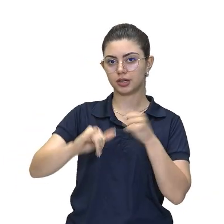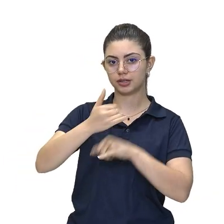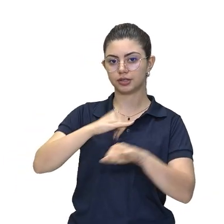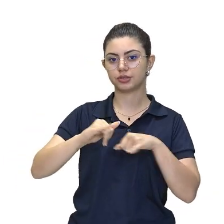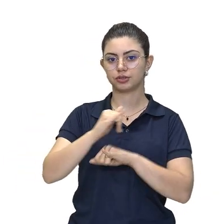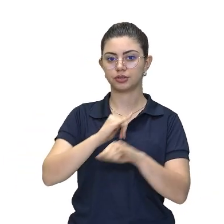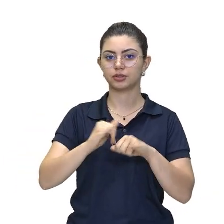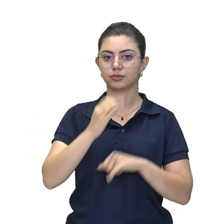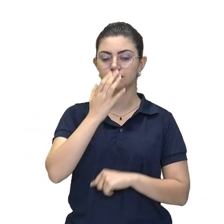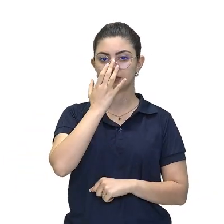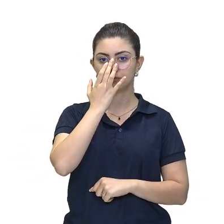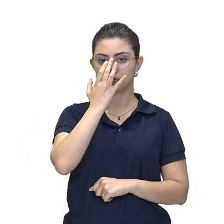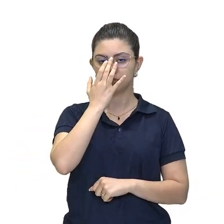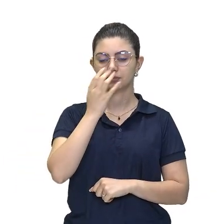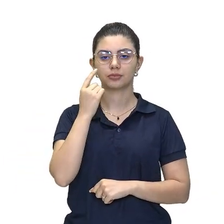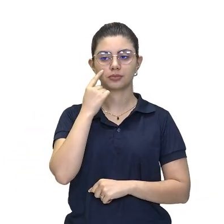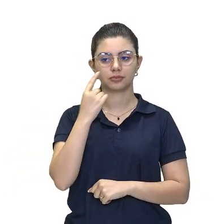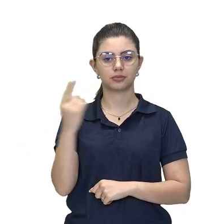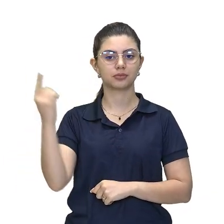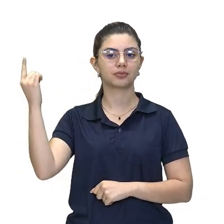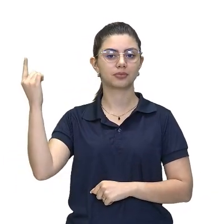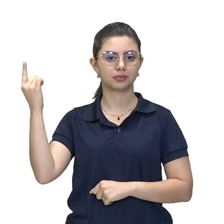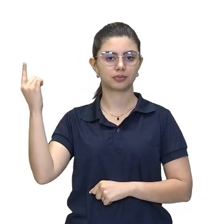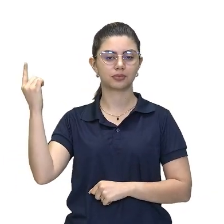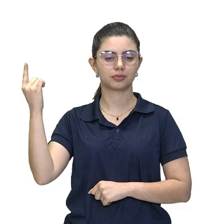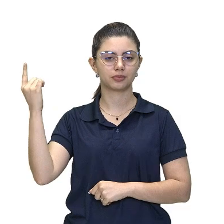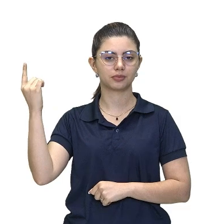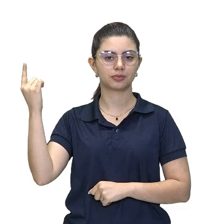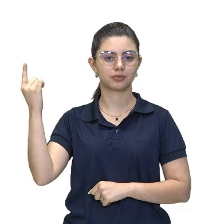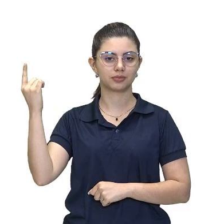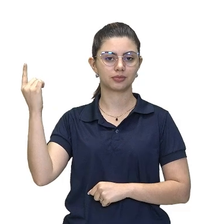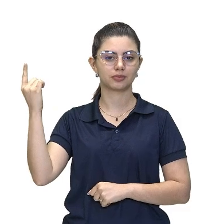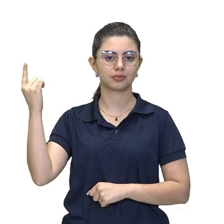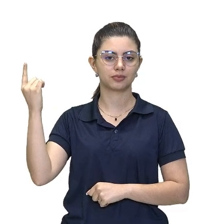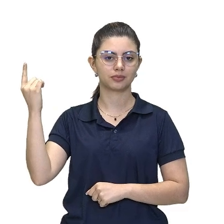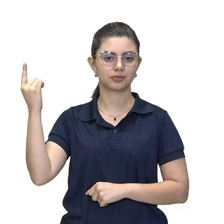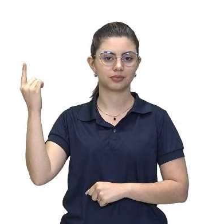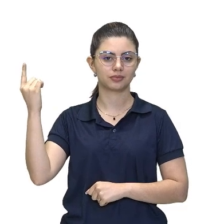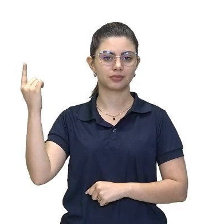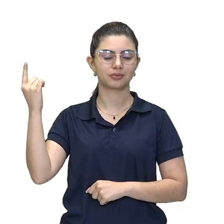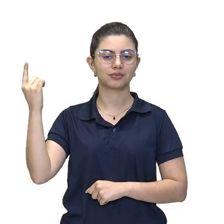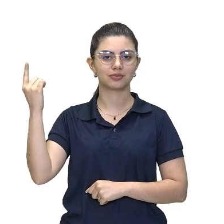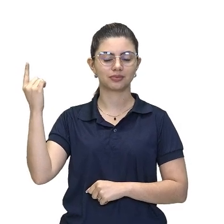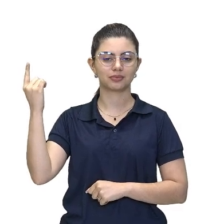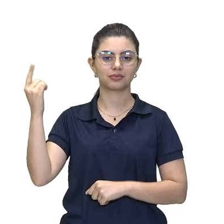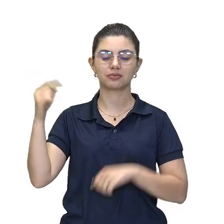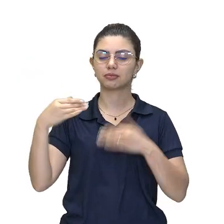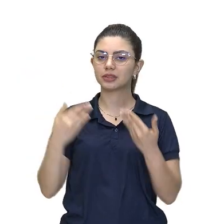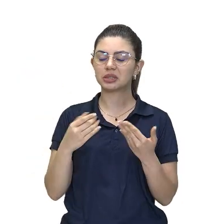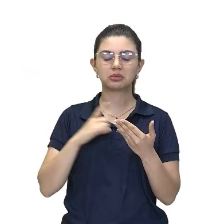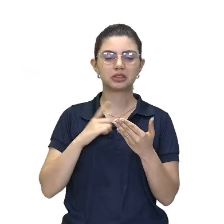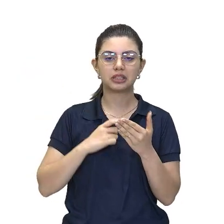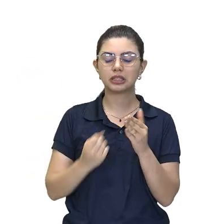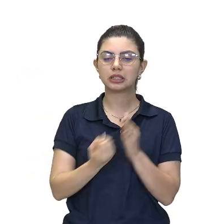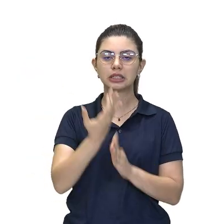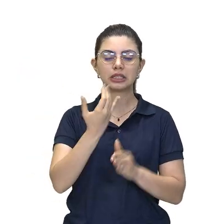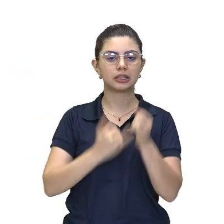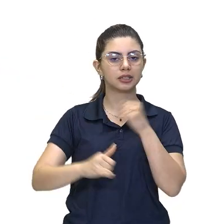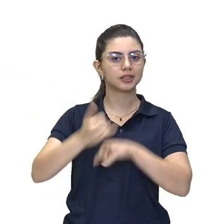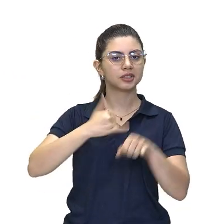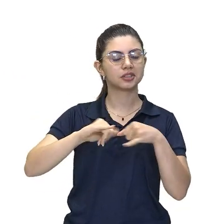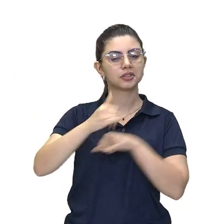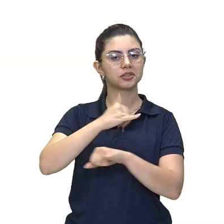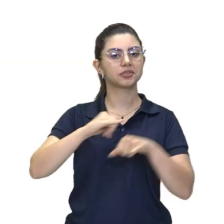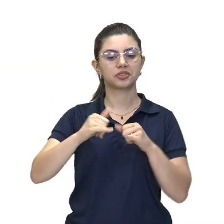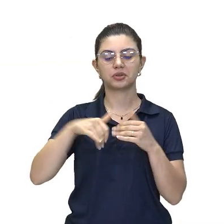a liberação dos nêutrons, que vai atingir outros átomos e sempre liberando grande quantidade de energia, essa reação